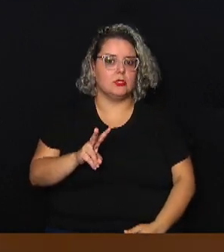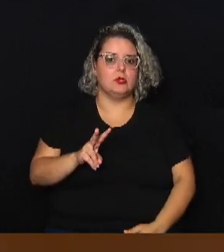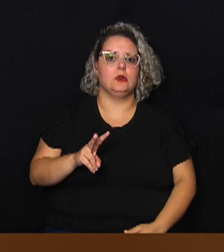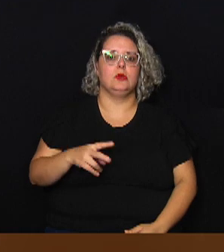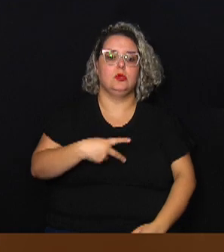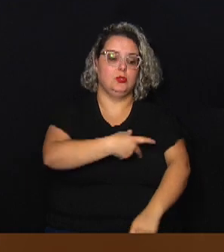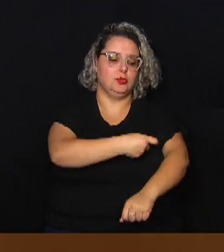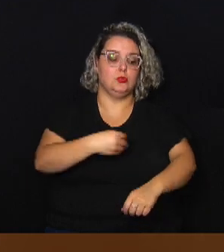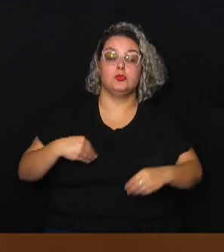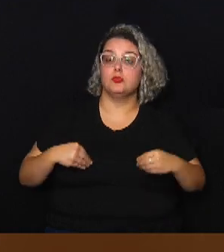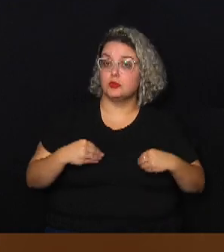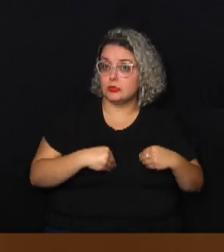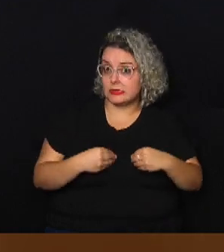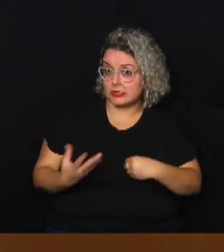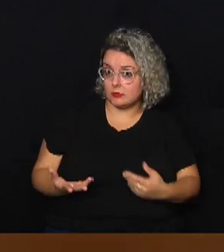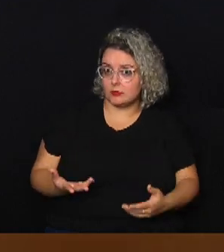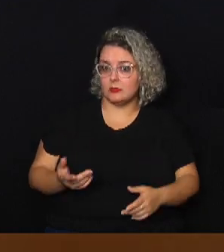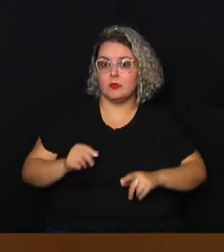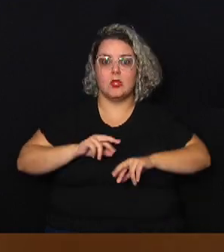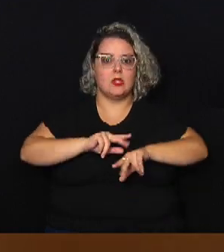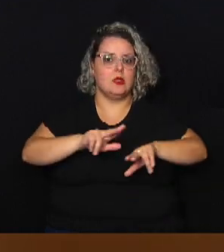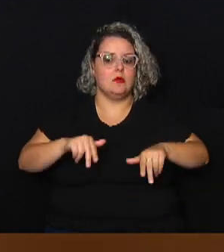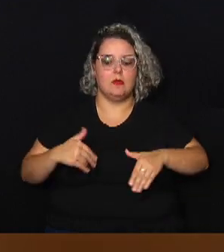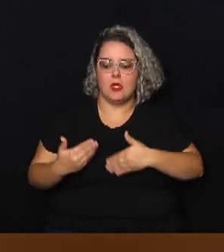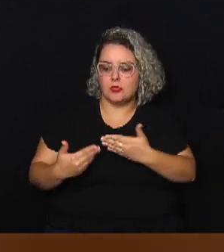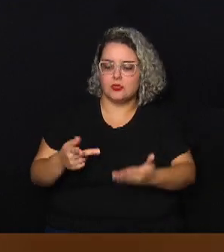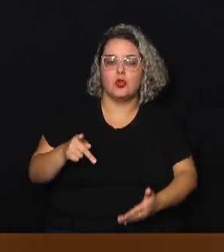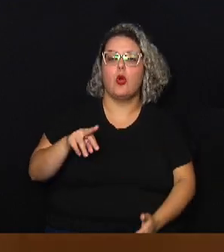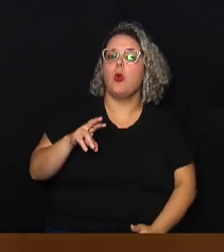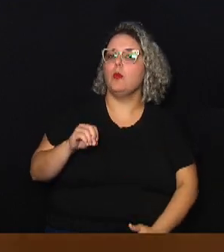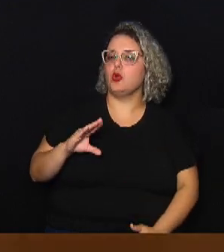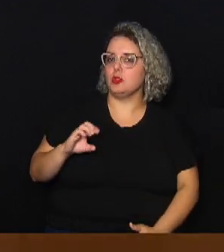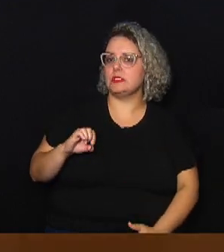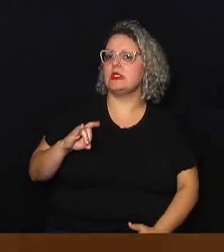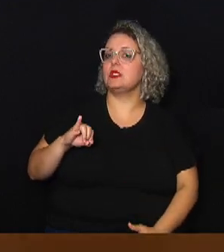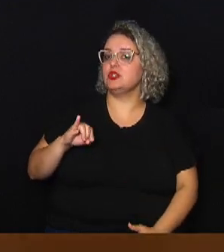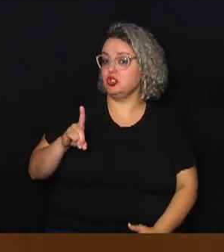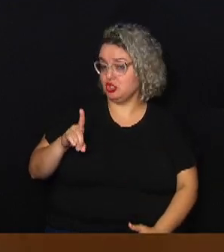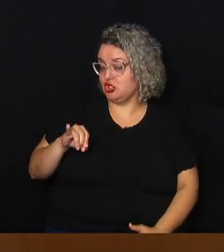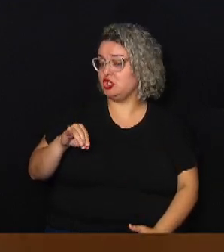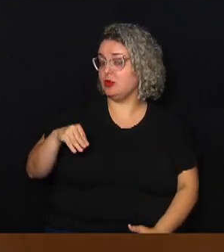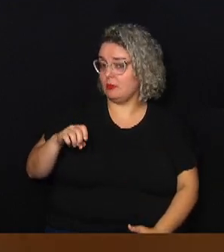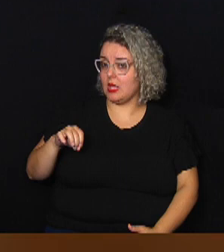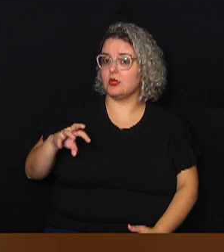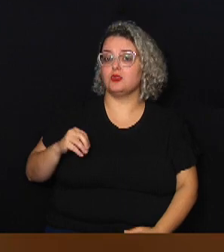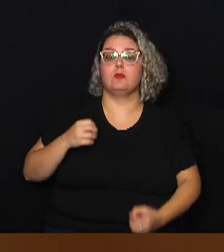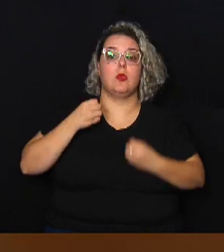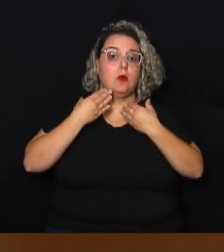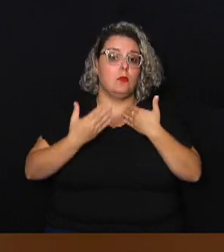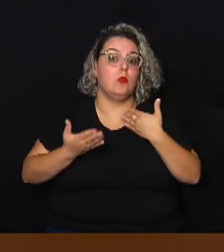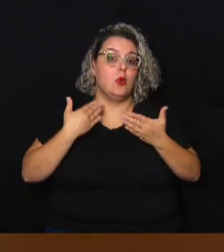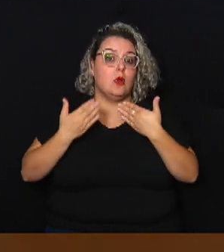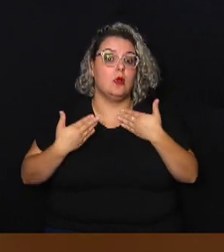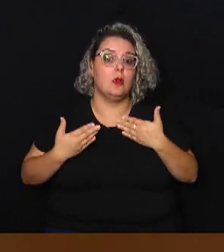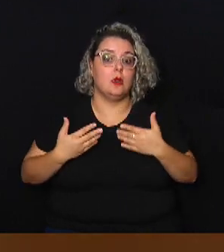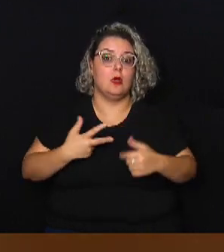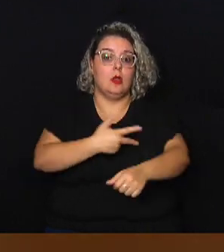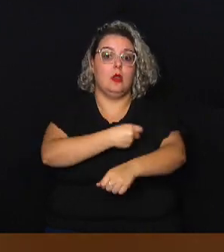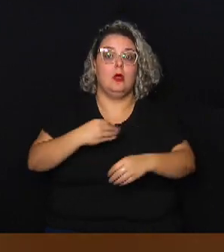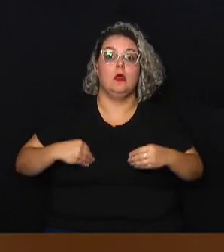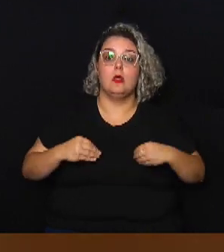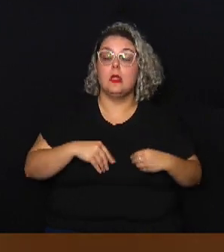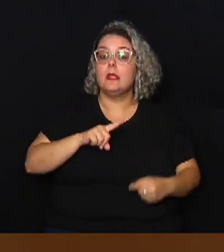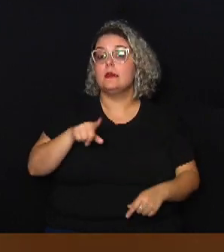exames. Então, para muitos procedimentos, com uma boa conversa, nem exame precisaria, dependendo